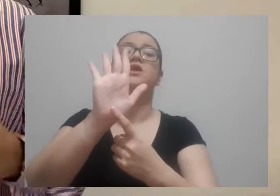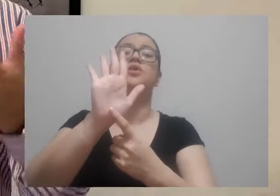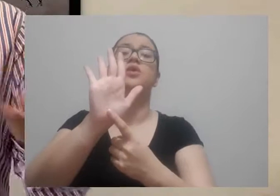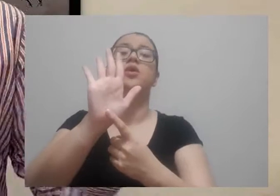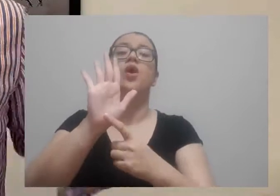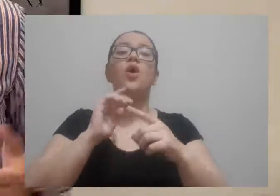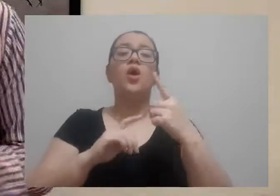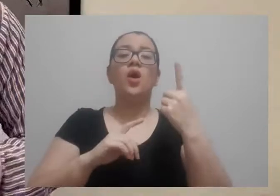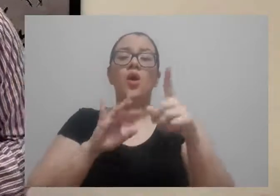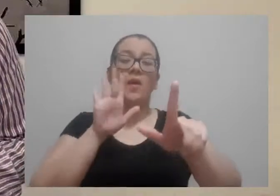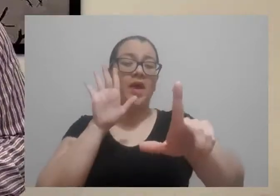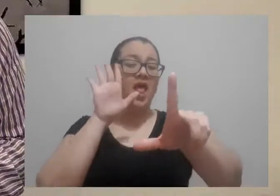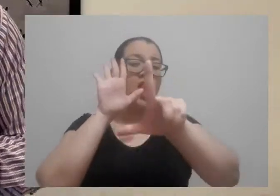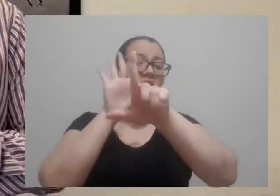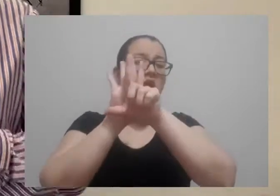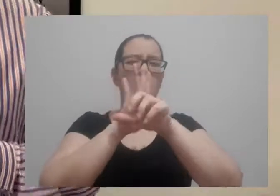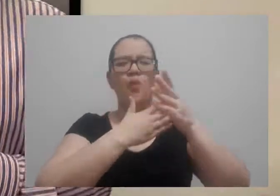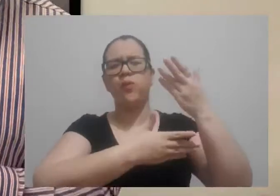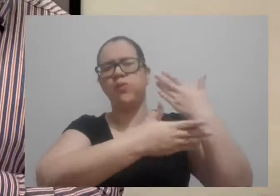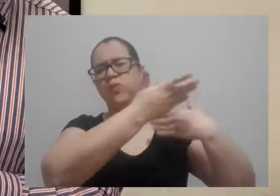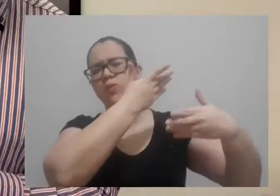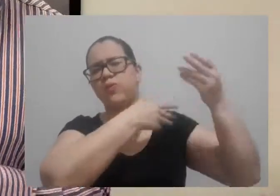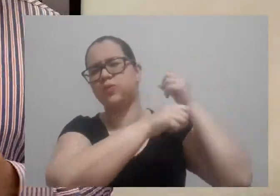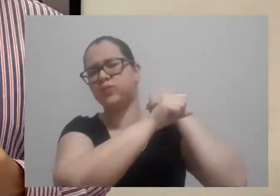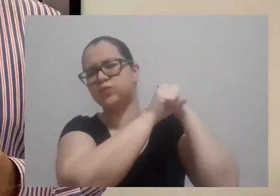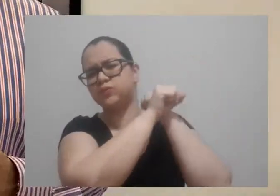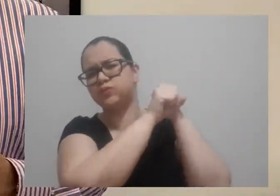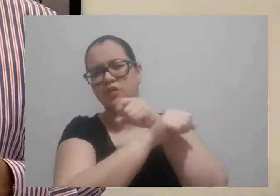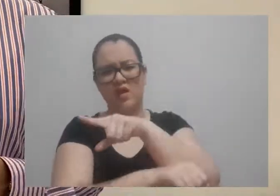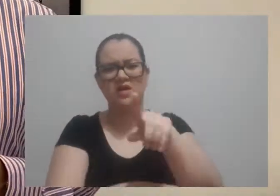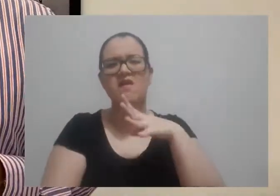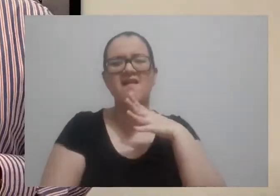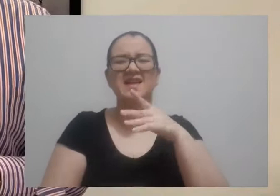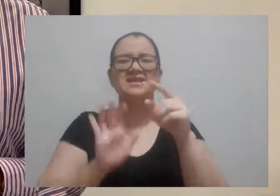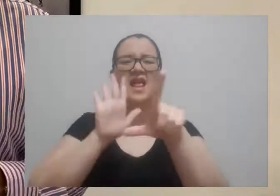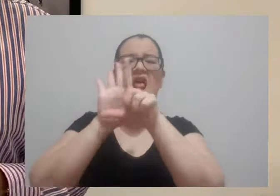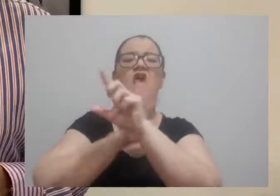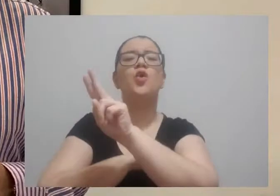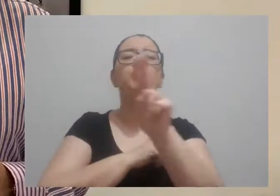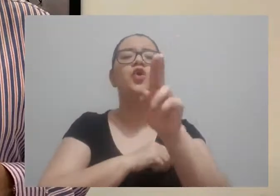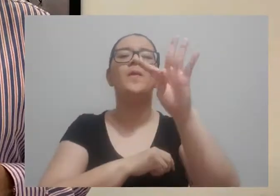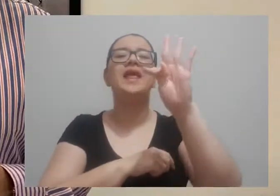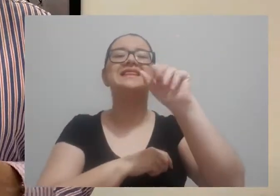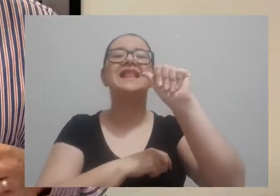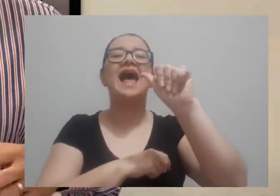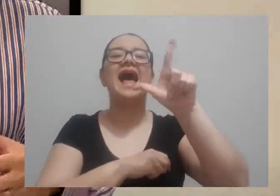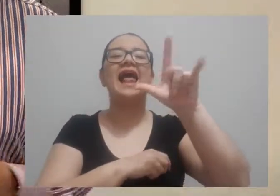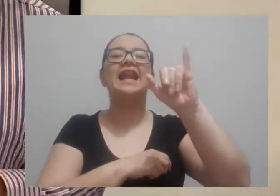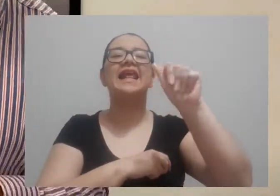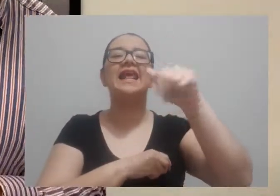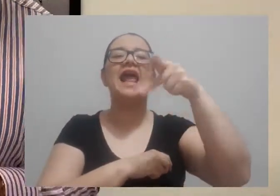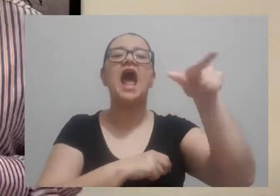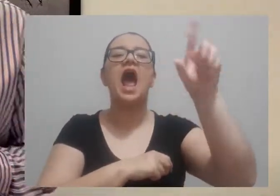antigas. Certamente você já ouviu falar, a lei de Talião, né, ou a lei da reciprocidade direta. Essa lei também,